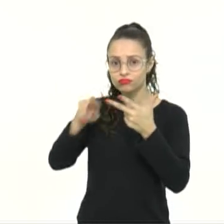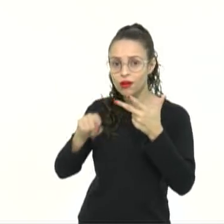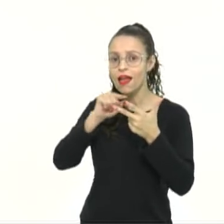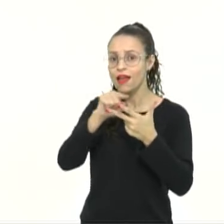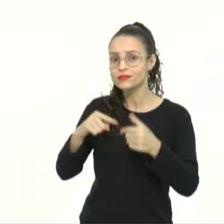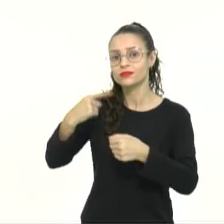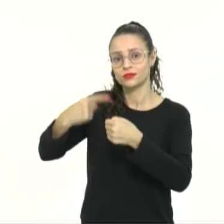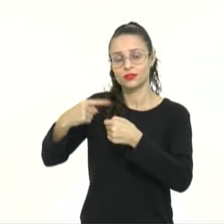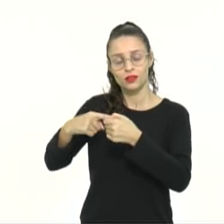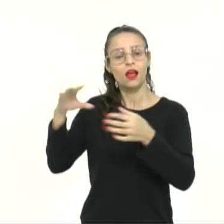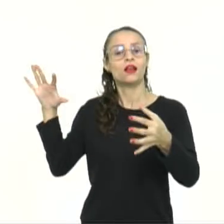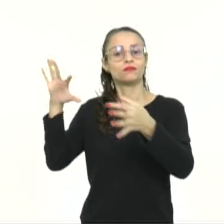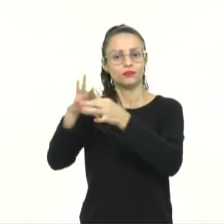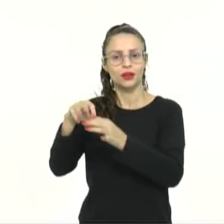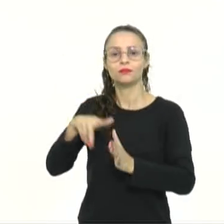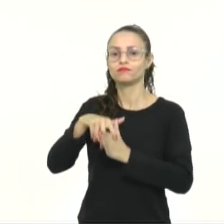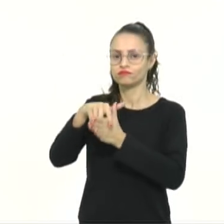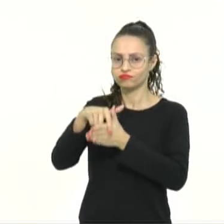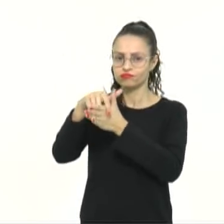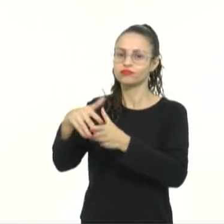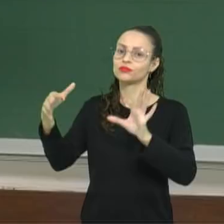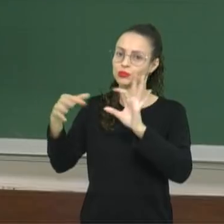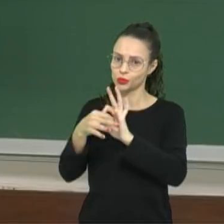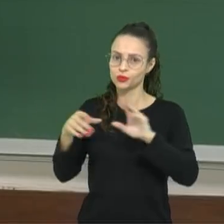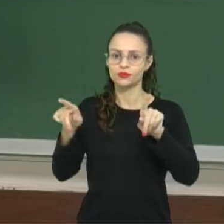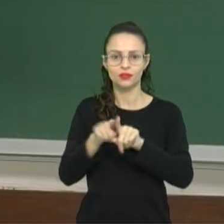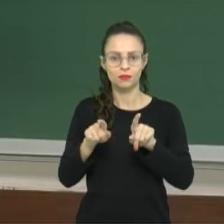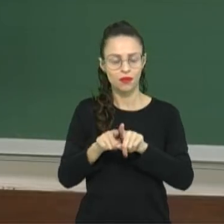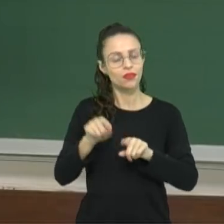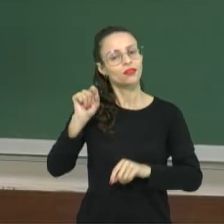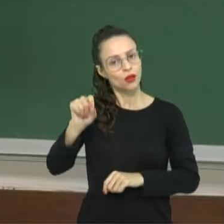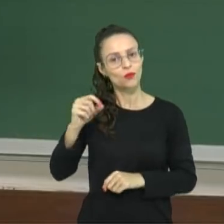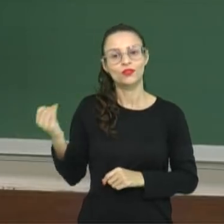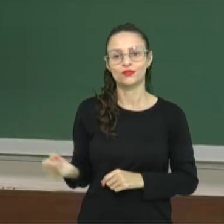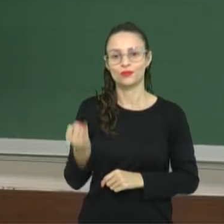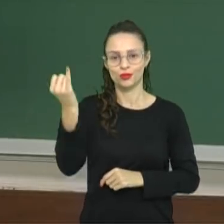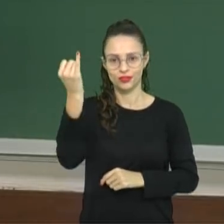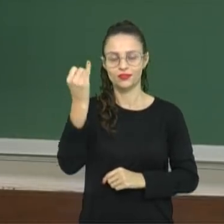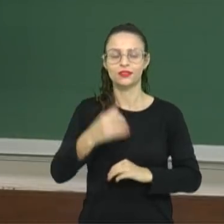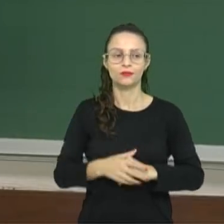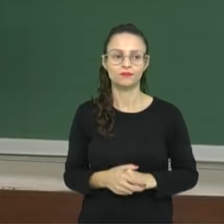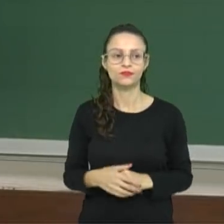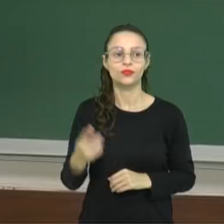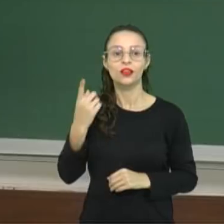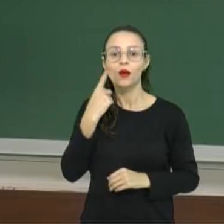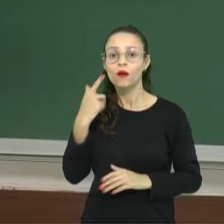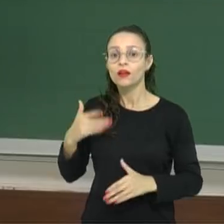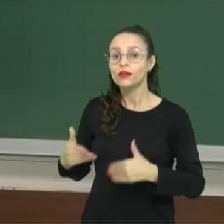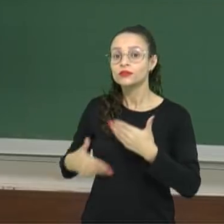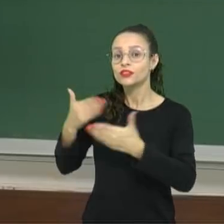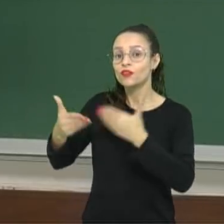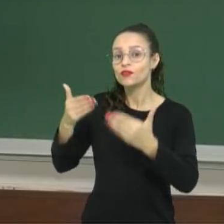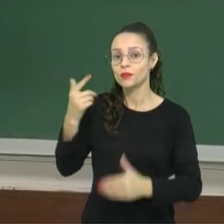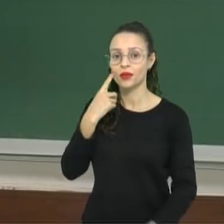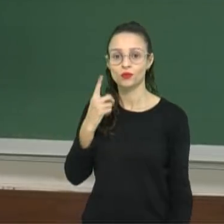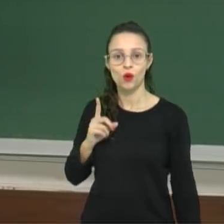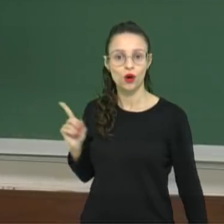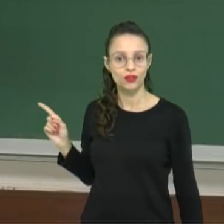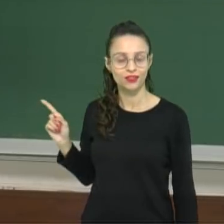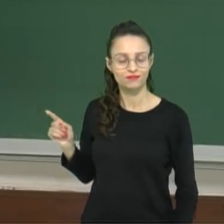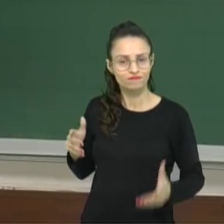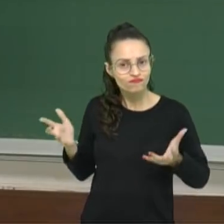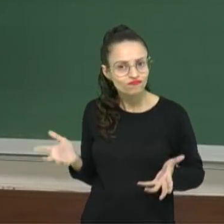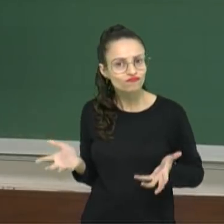têm referências com essa atividade. Daí a sua importância. E olha o desenvolvimento que essa atividade